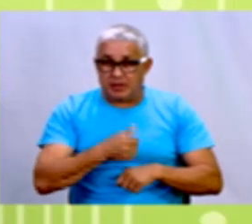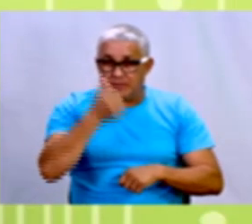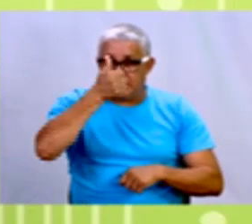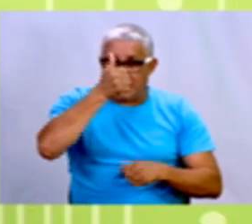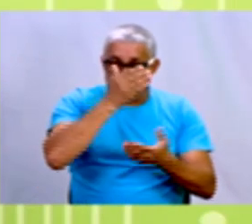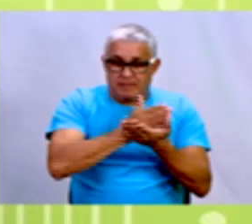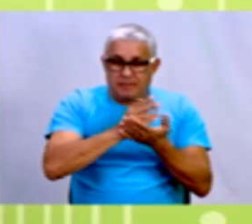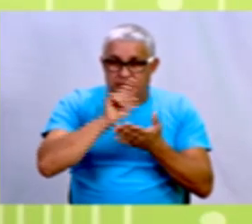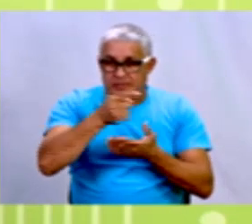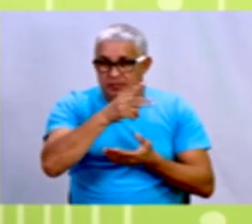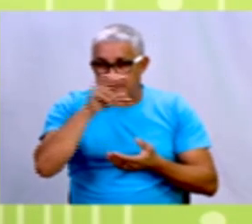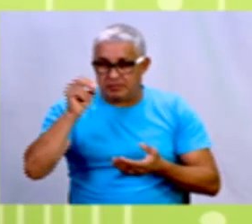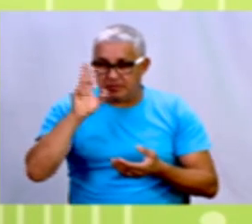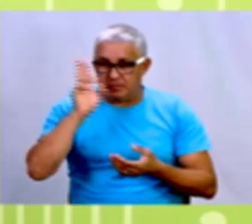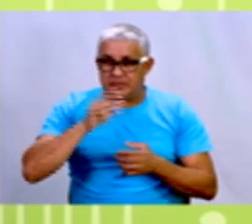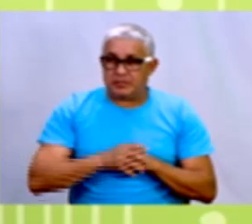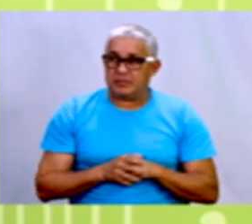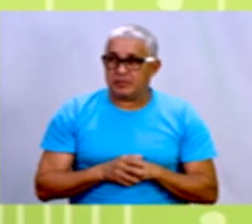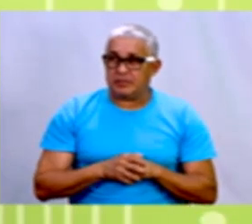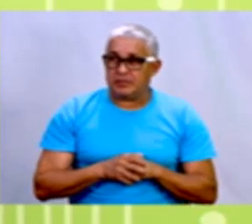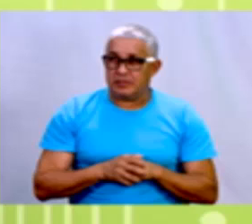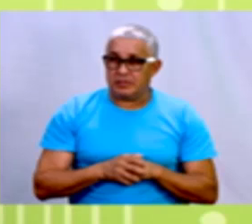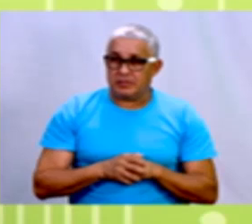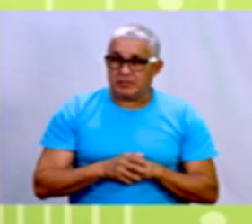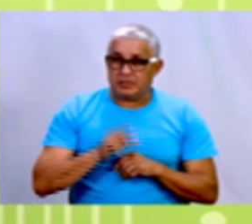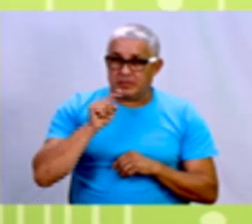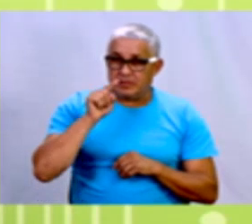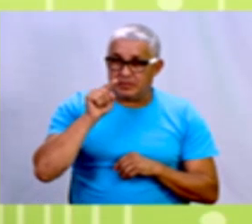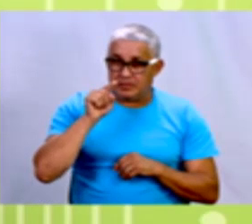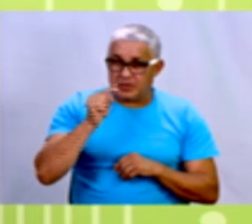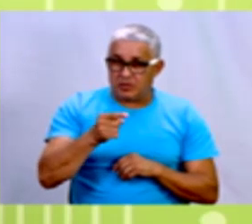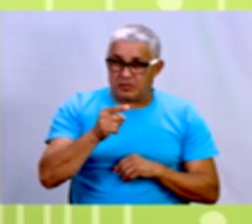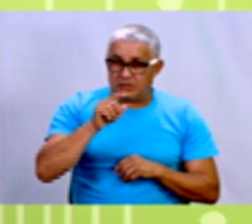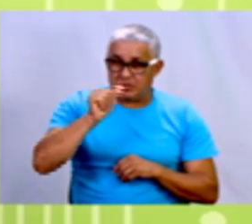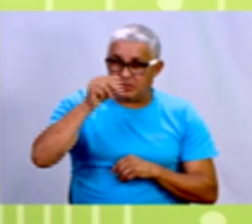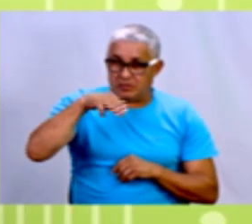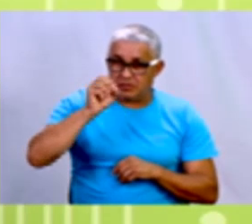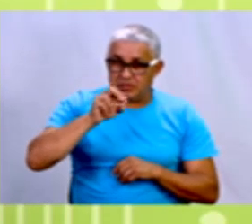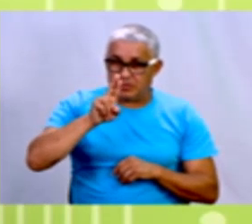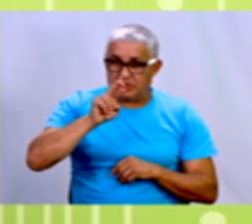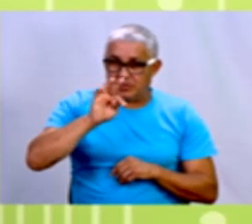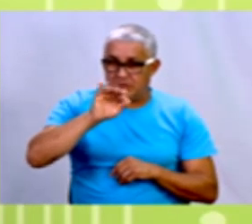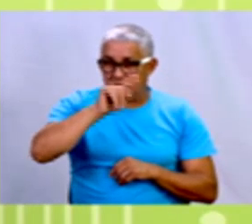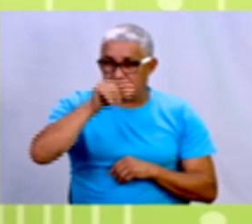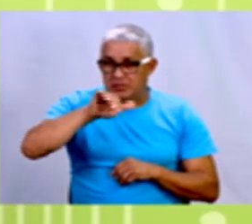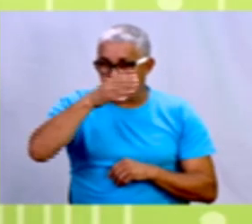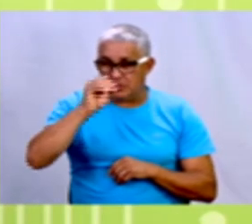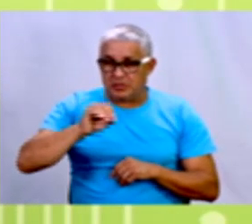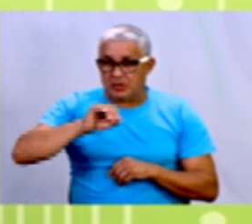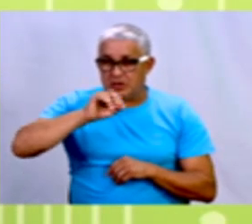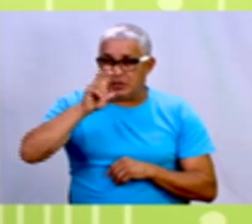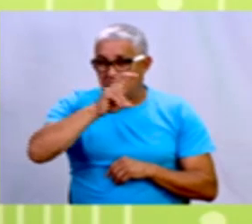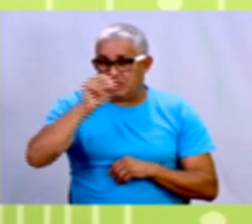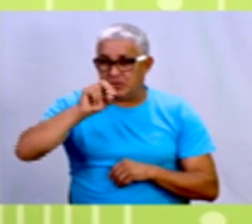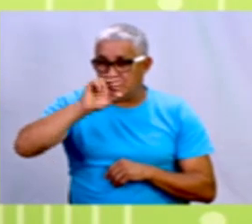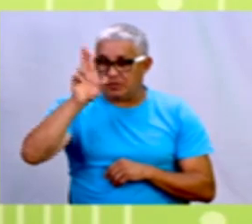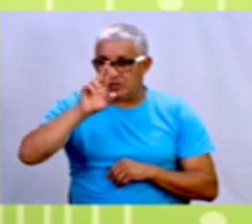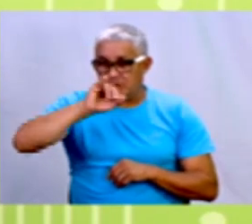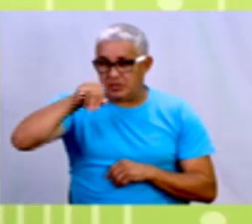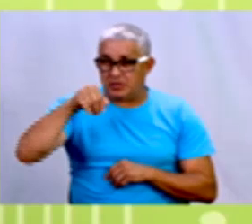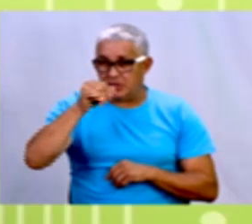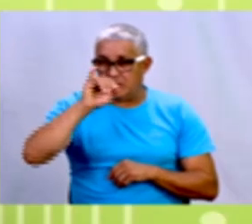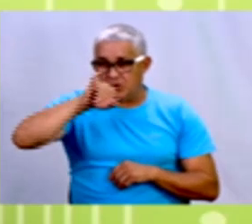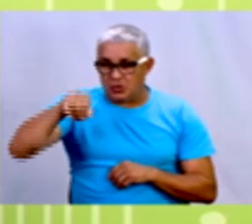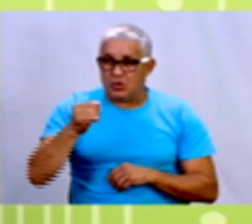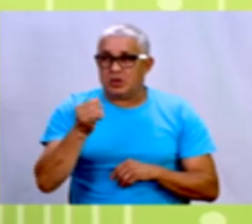foi R$ 1.500, sendo que R$ 1.000 foi amortização e 500 foi juros, isso quer dizer que depois que eu paguei a minha primeira parcela,